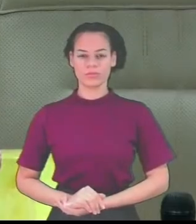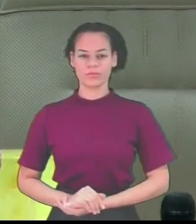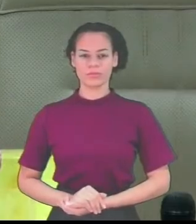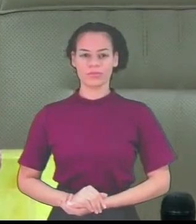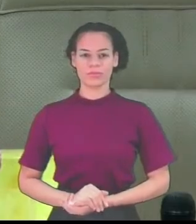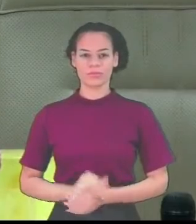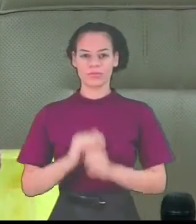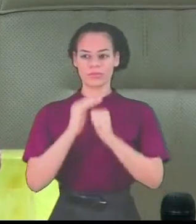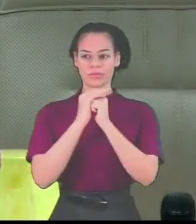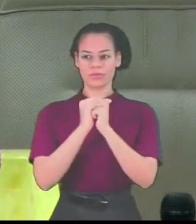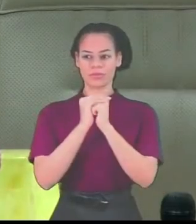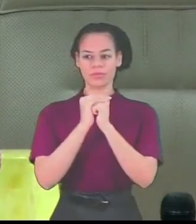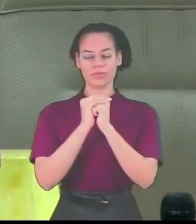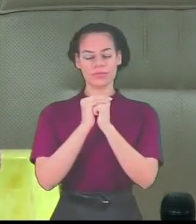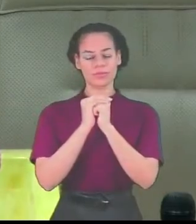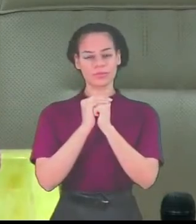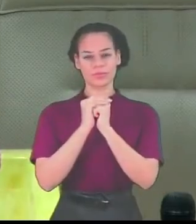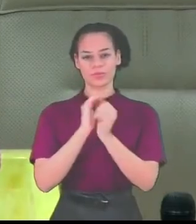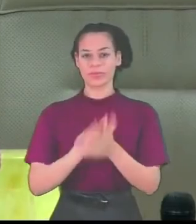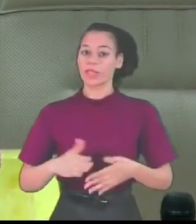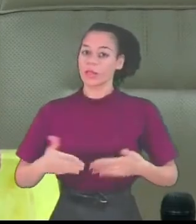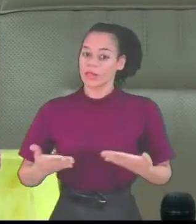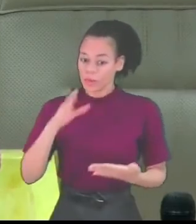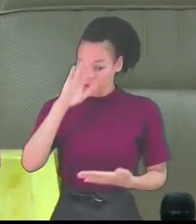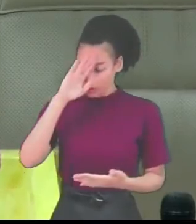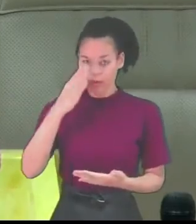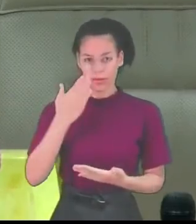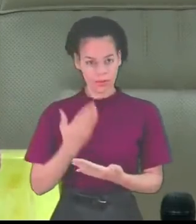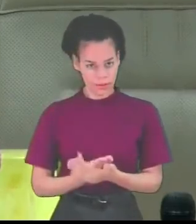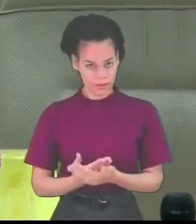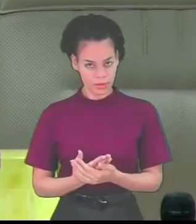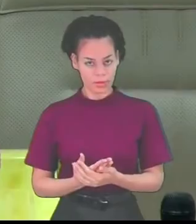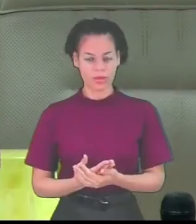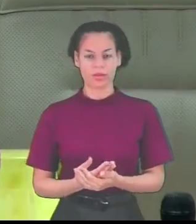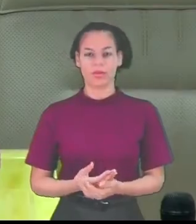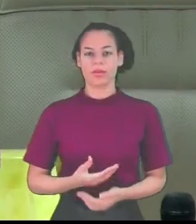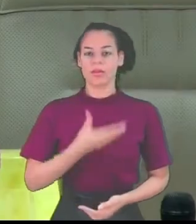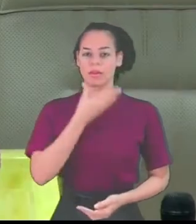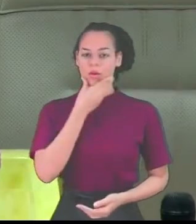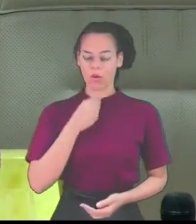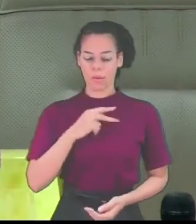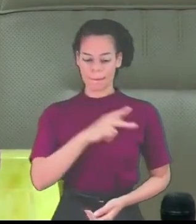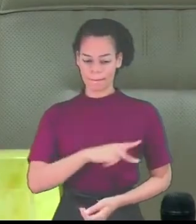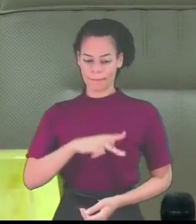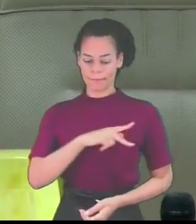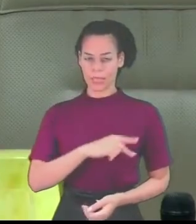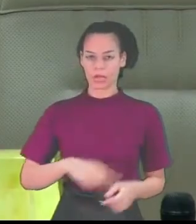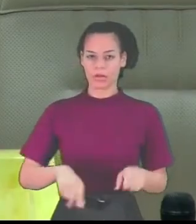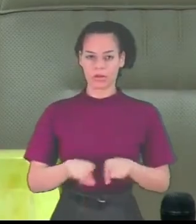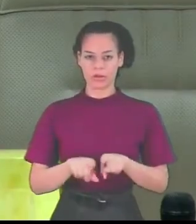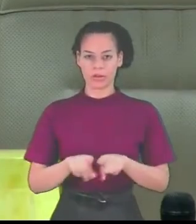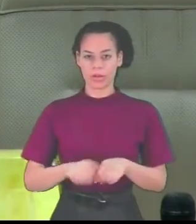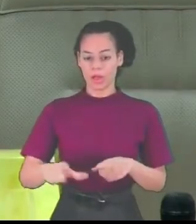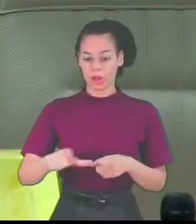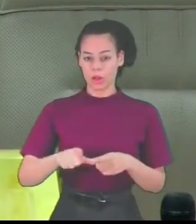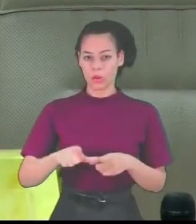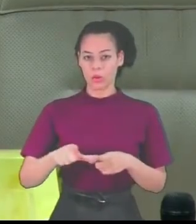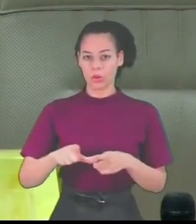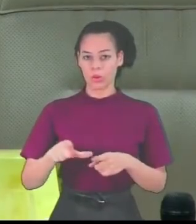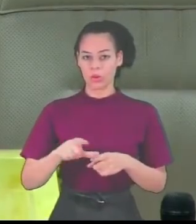e amém então acredita-se que foi Paulo Lucas Barnabé